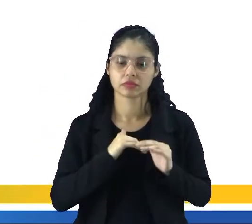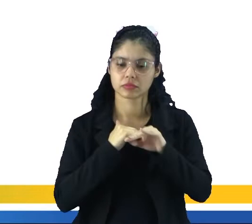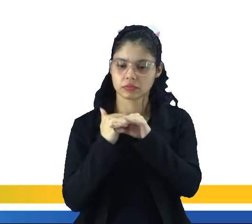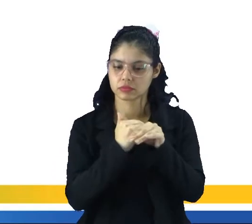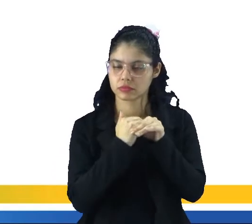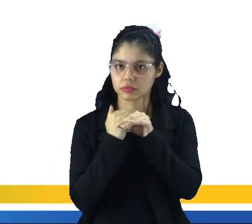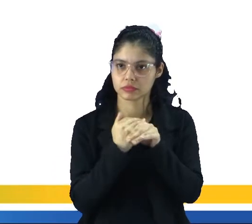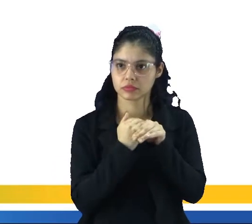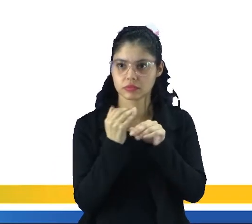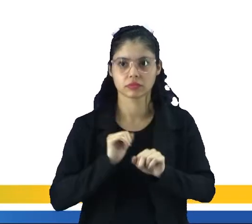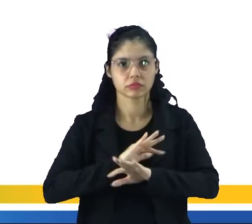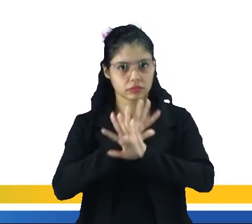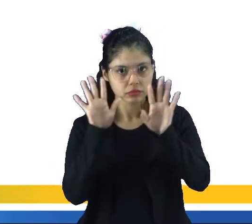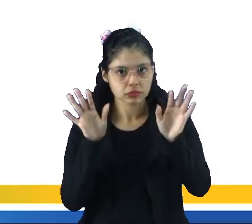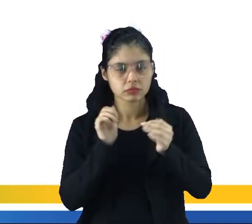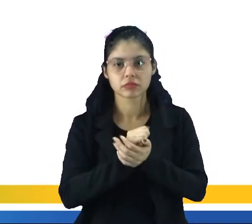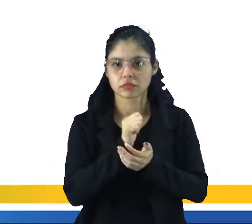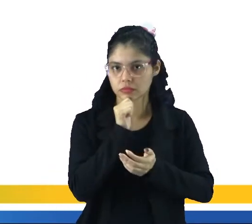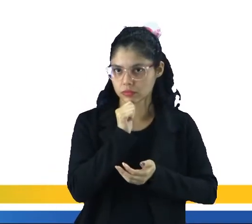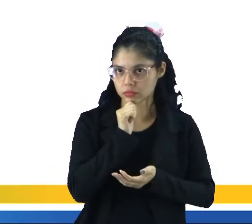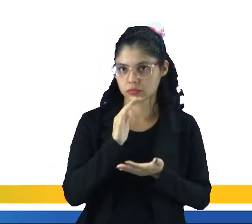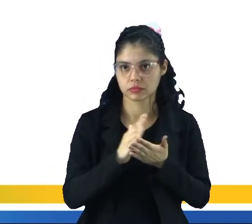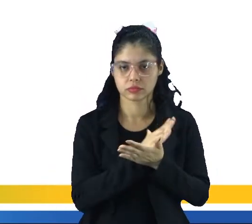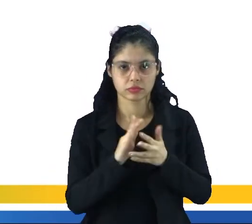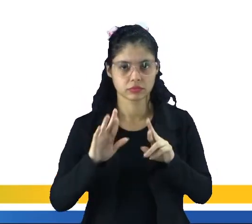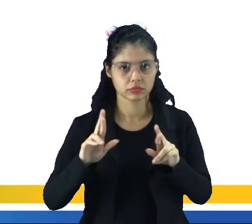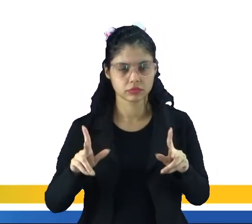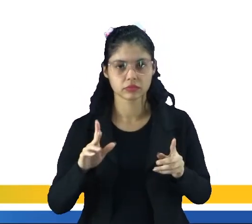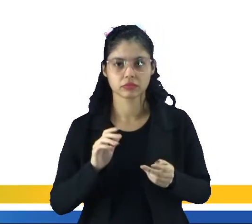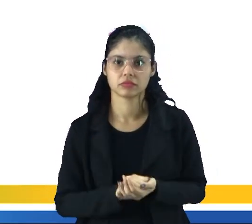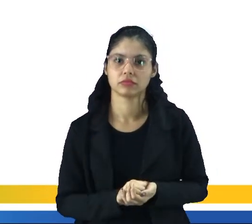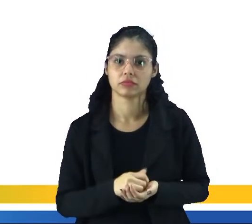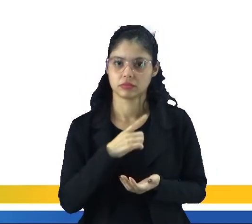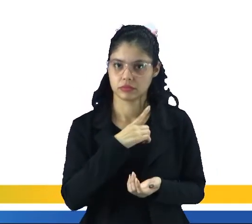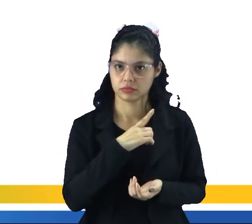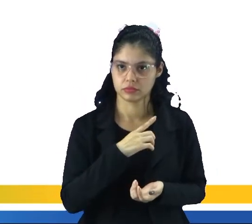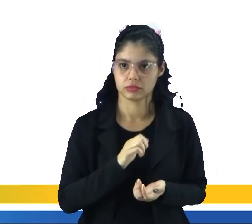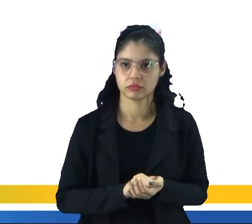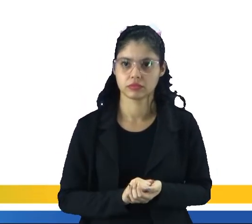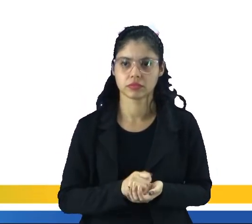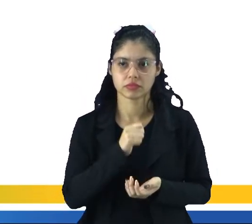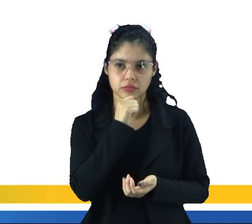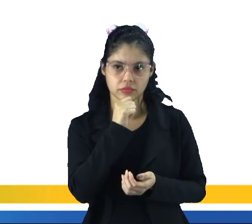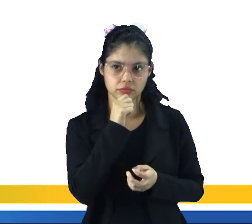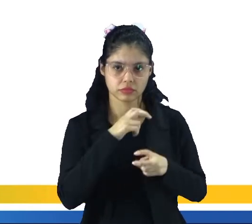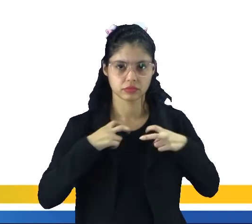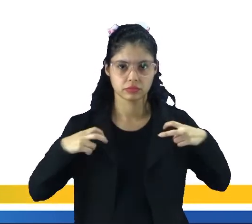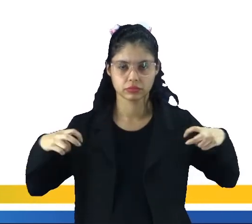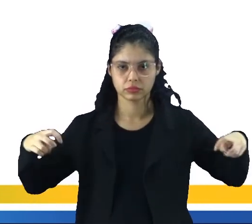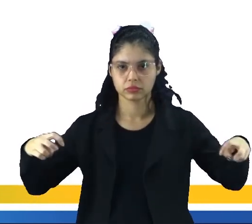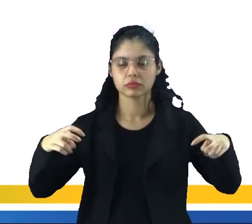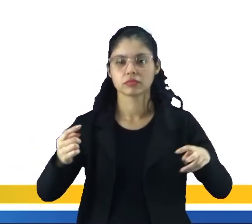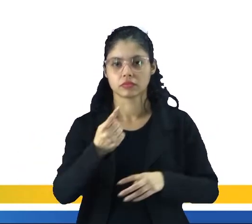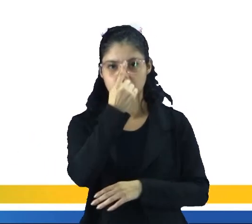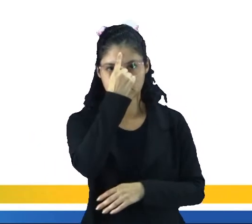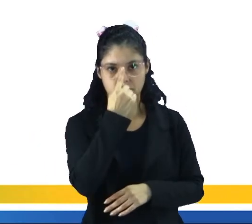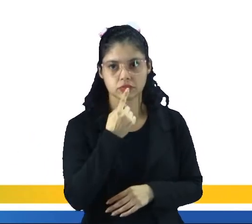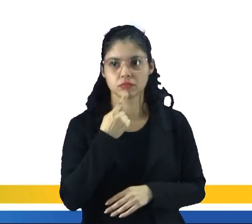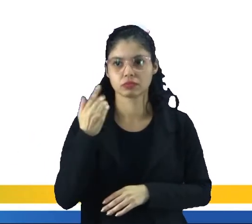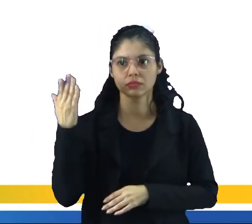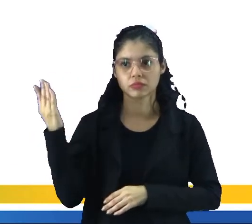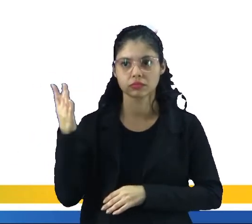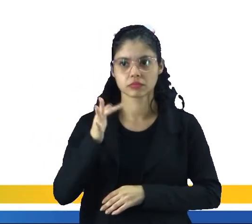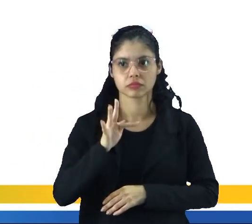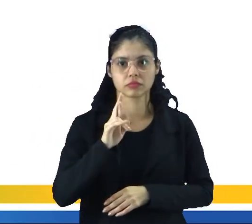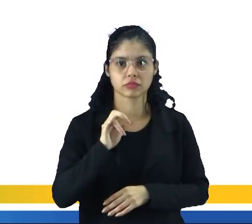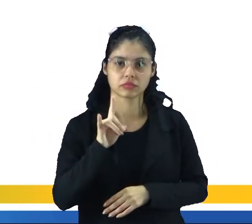igual, claro que algumas diferenças ocorrem aí com relação ao palco, né? Ao